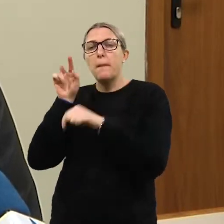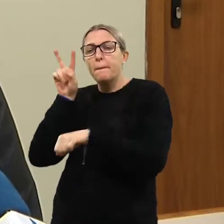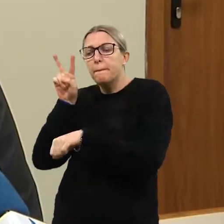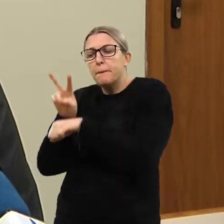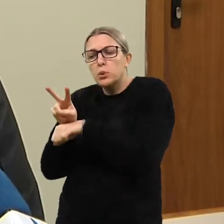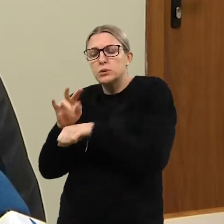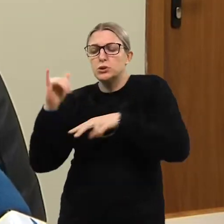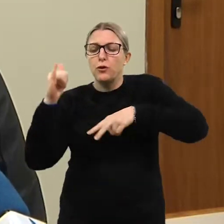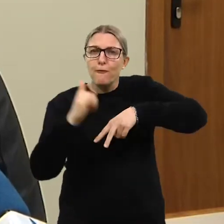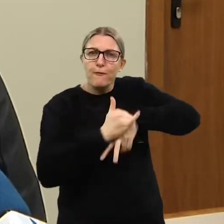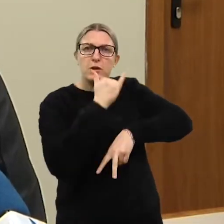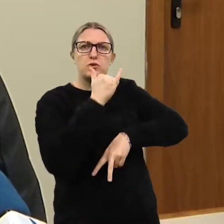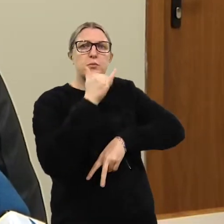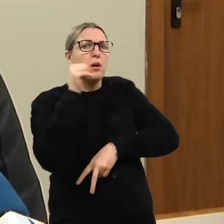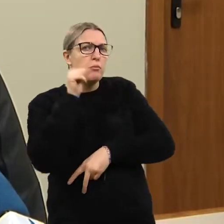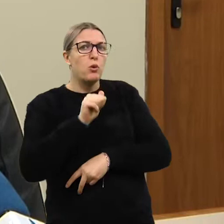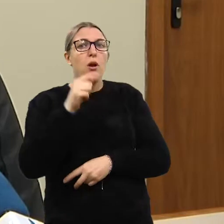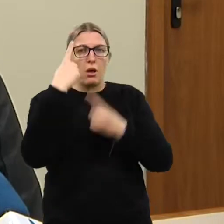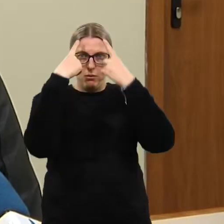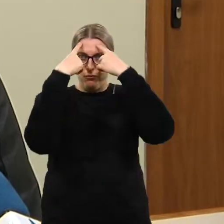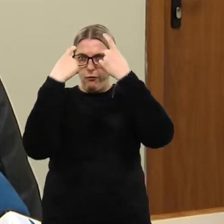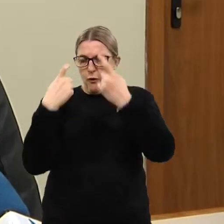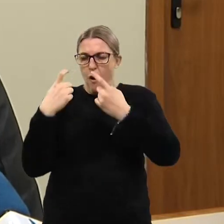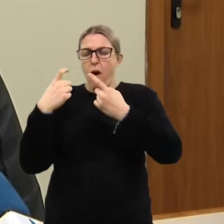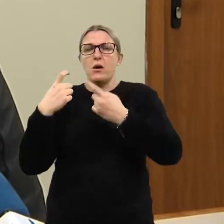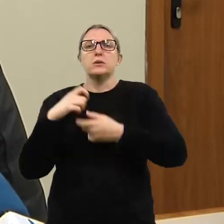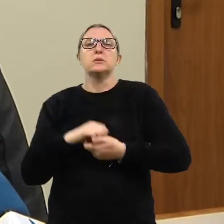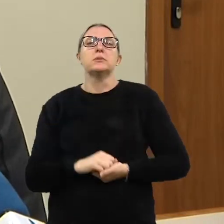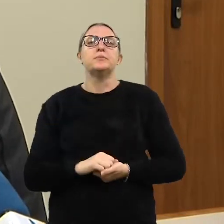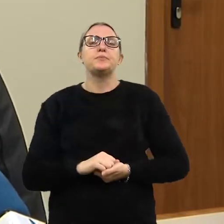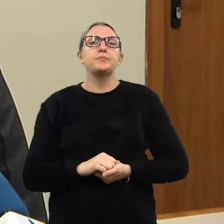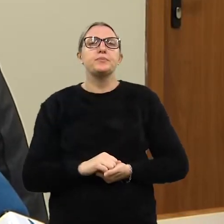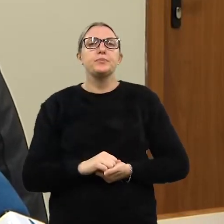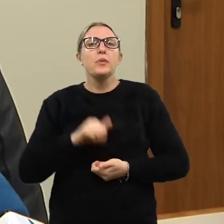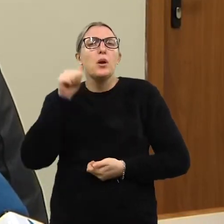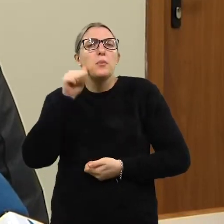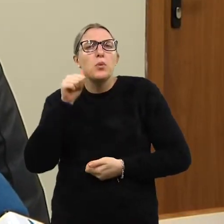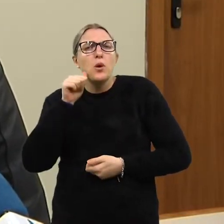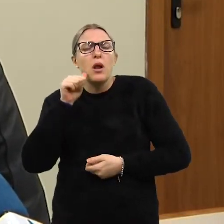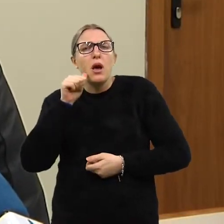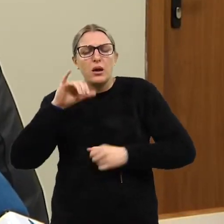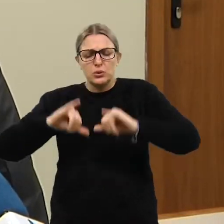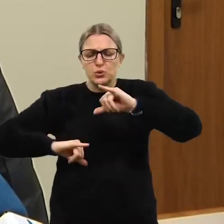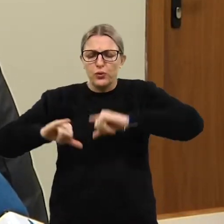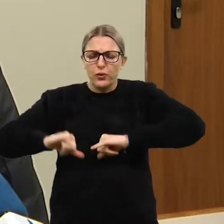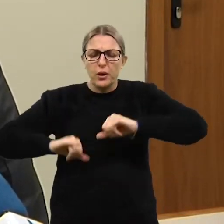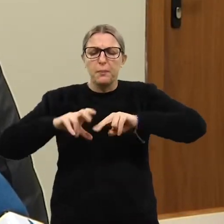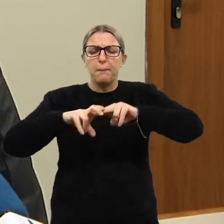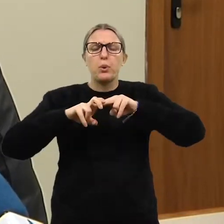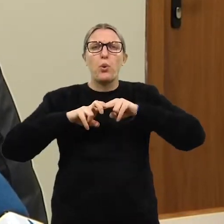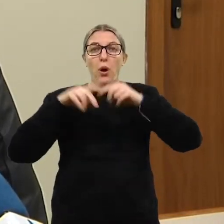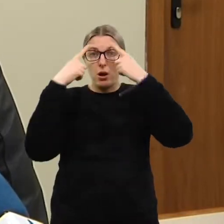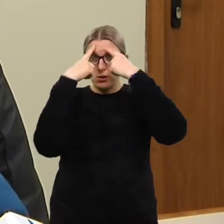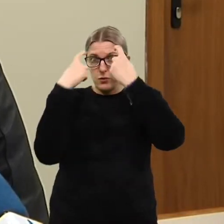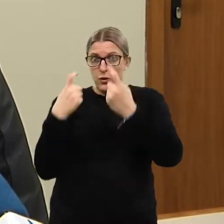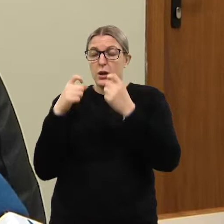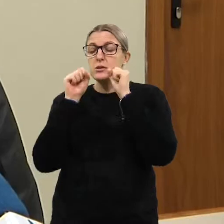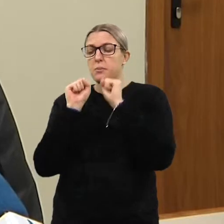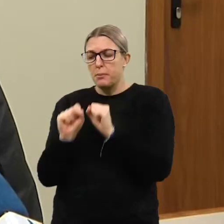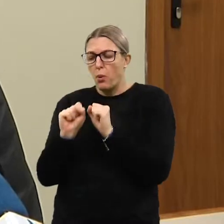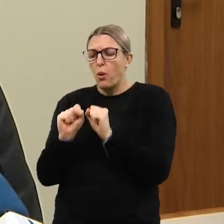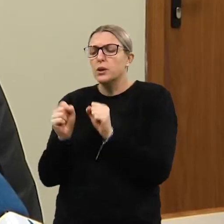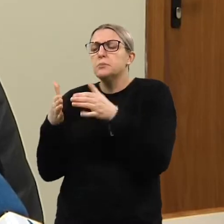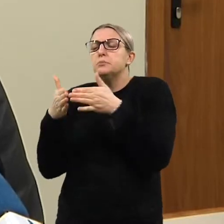aquela vítima. Essa vítima, quem está sofrendo violência, uma mulher que está sofrendo violência, ela pode buscar